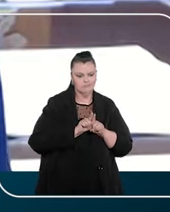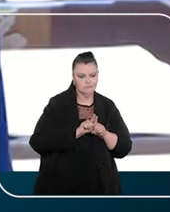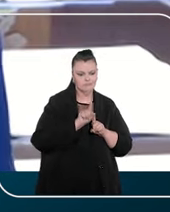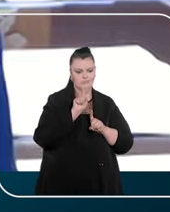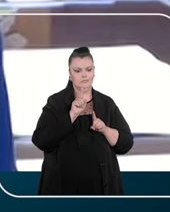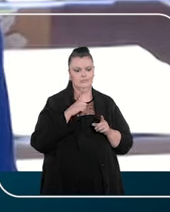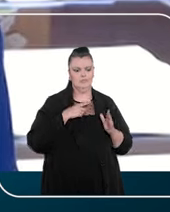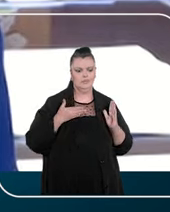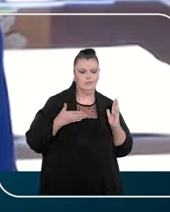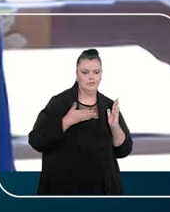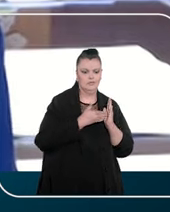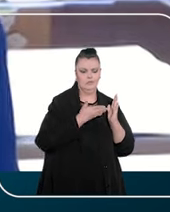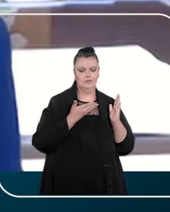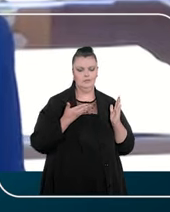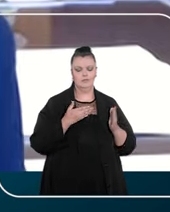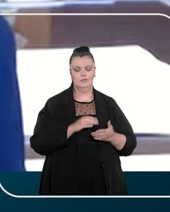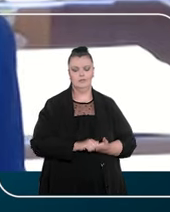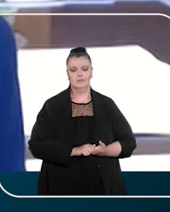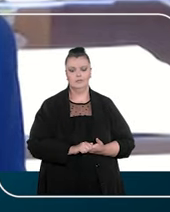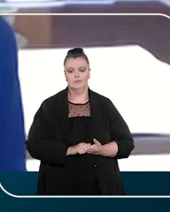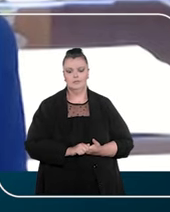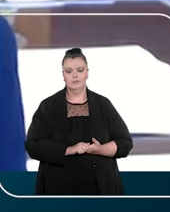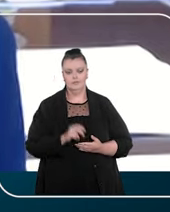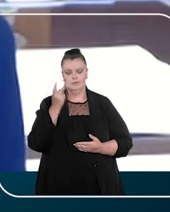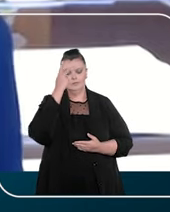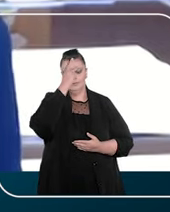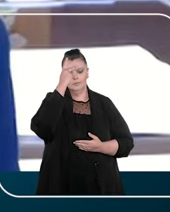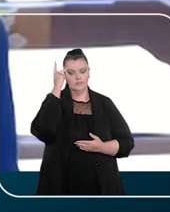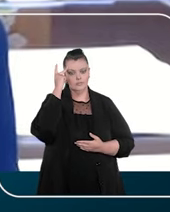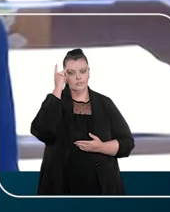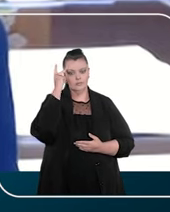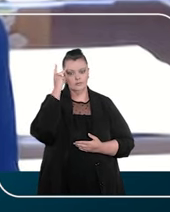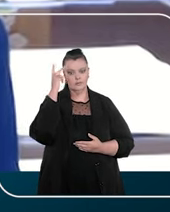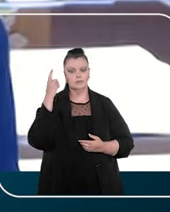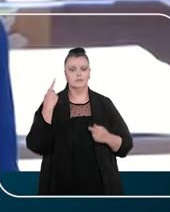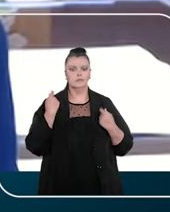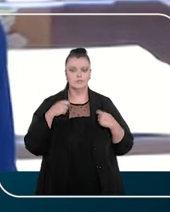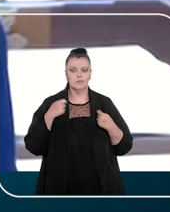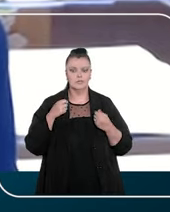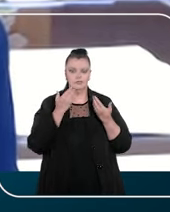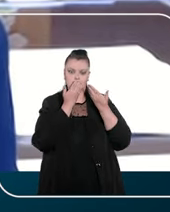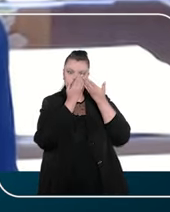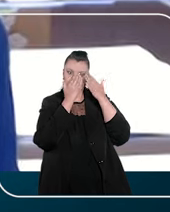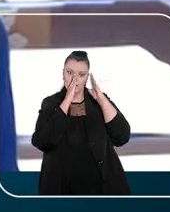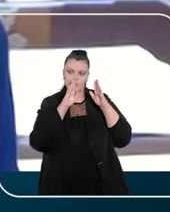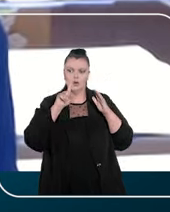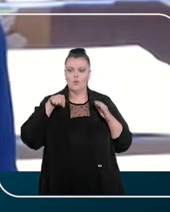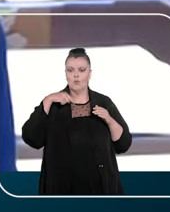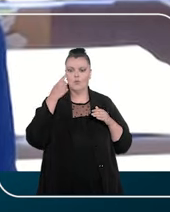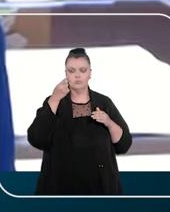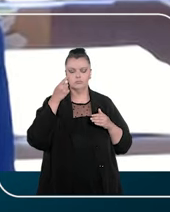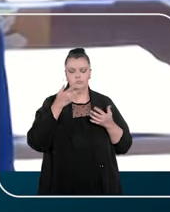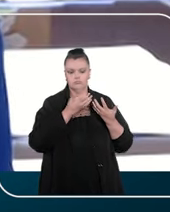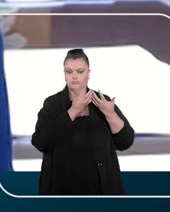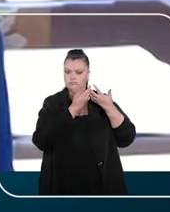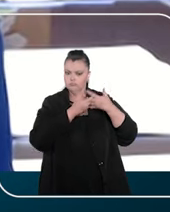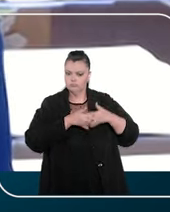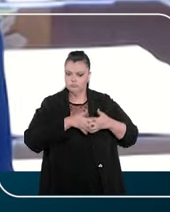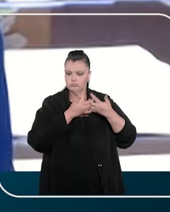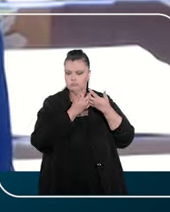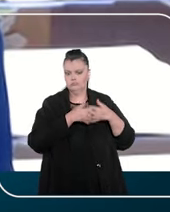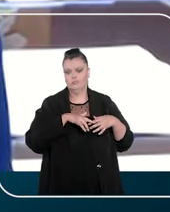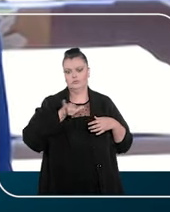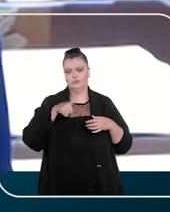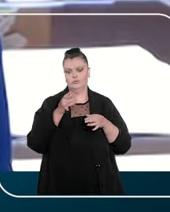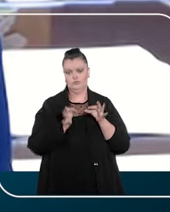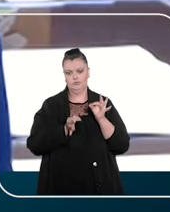alguma interferência, né, as pessoas precisariam deitar um outro olhar a respeito do judiciário.